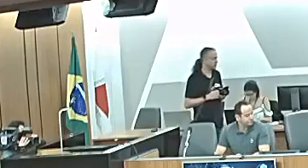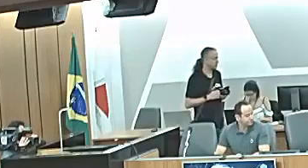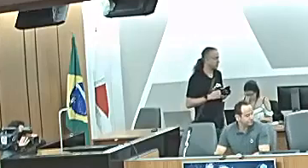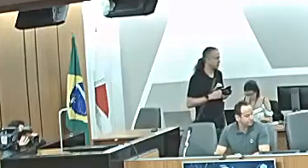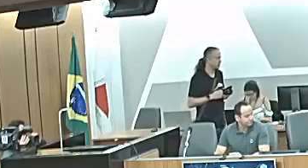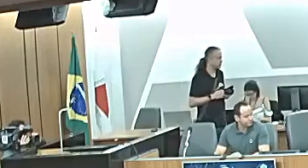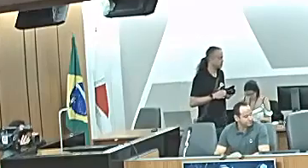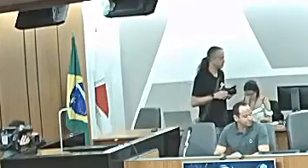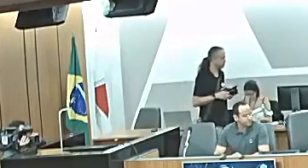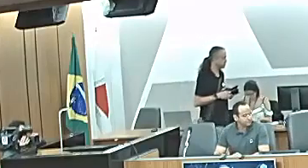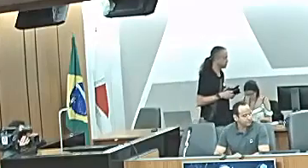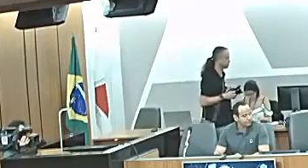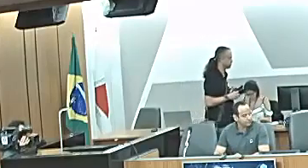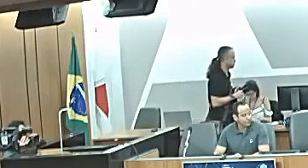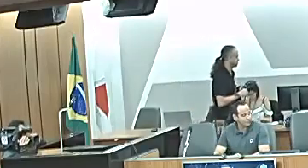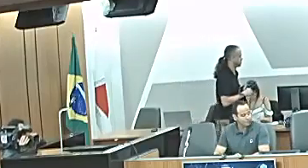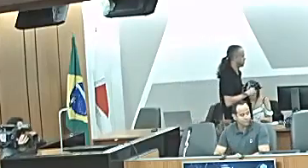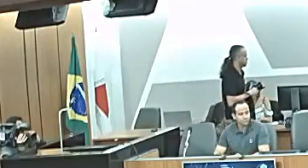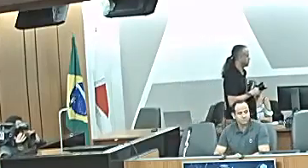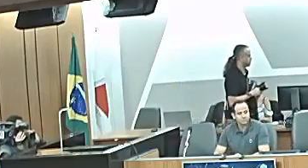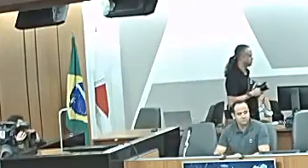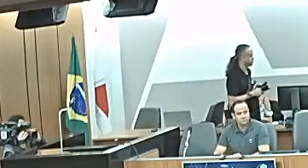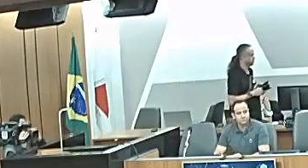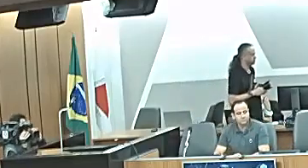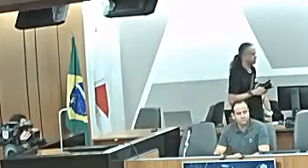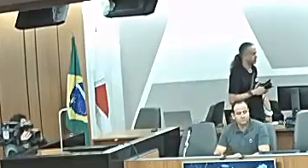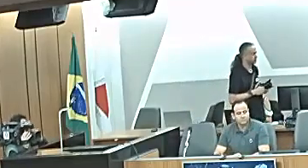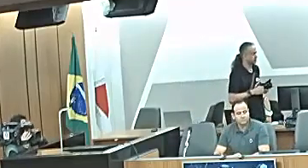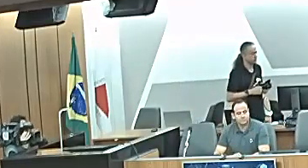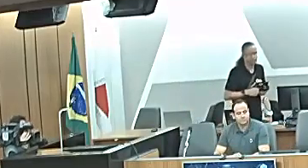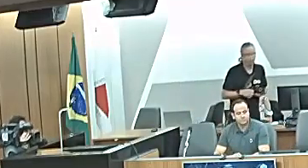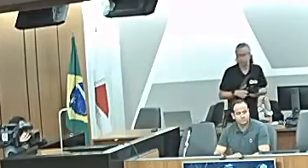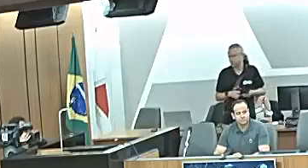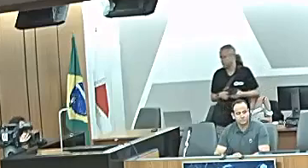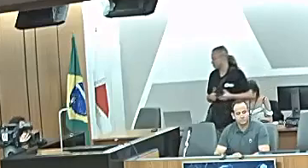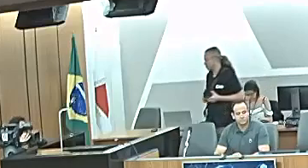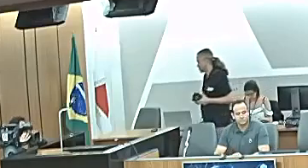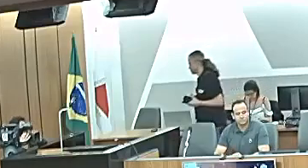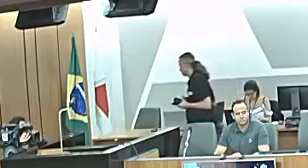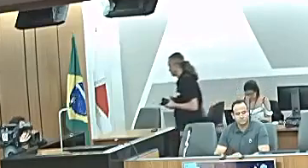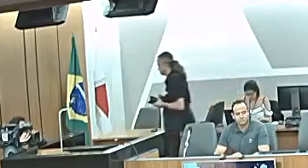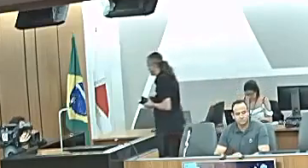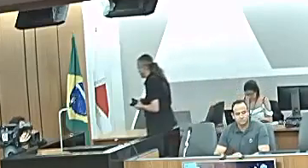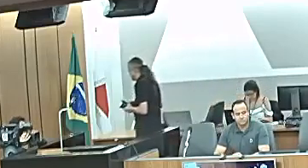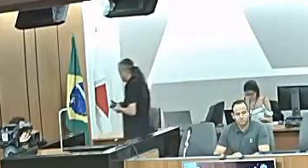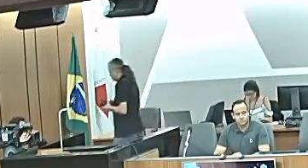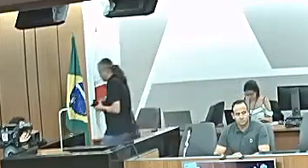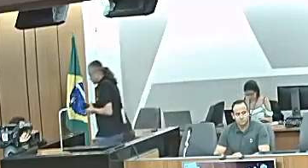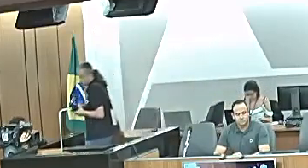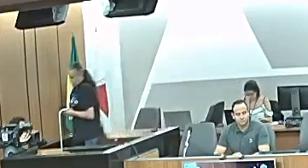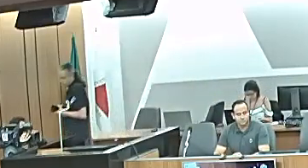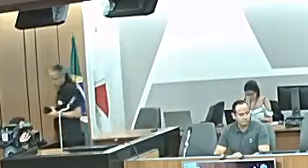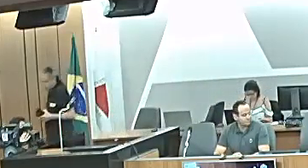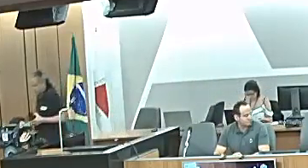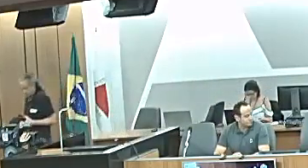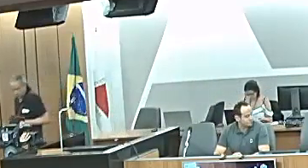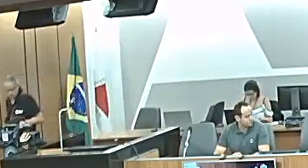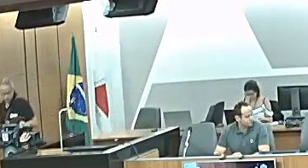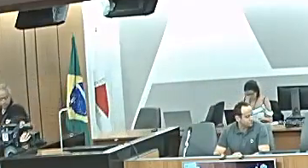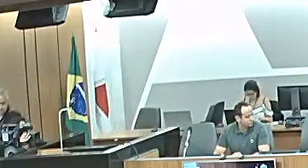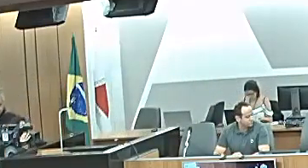definida a quem cobrar como cobrar porque traz uma tranquilidade você precisa saber